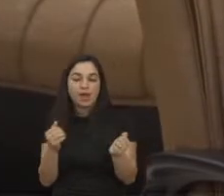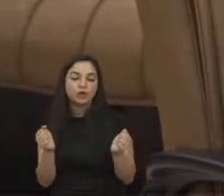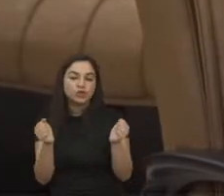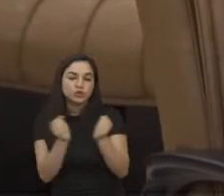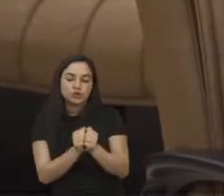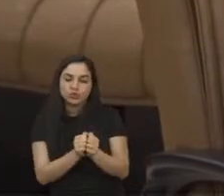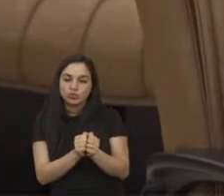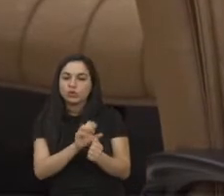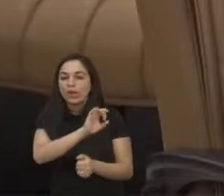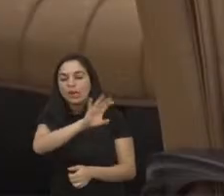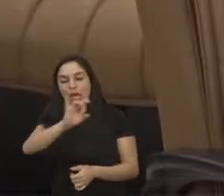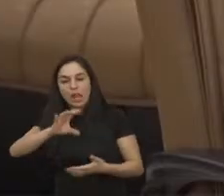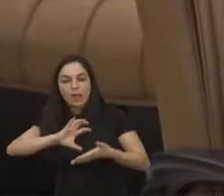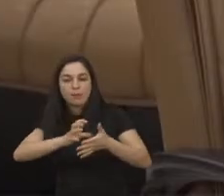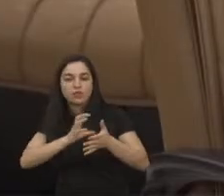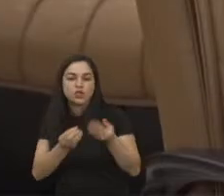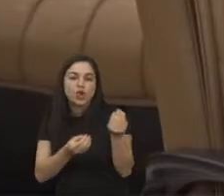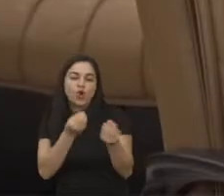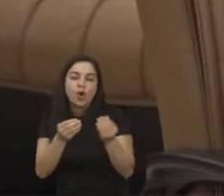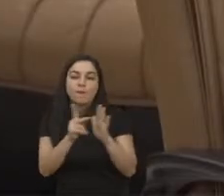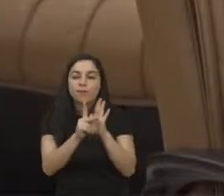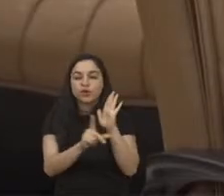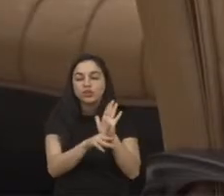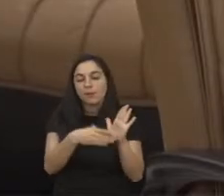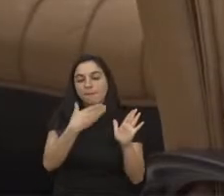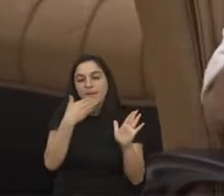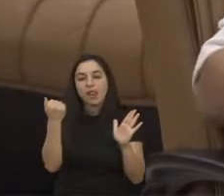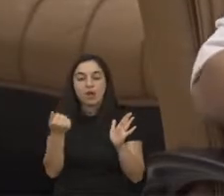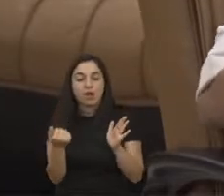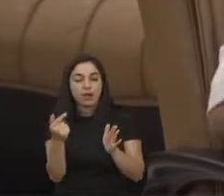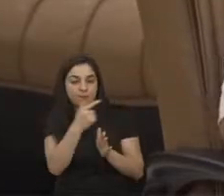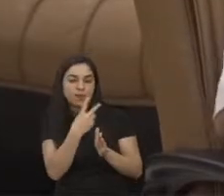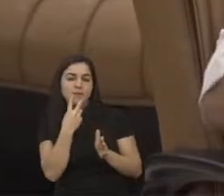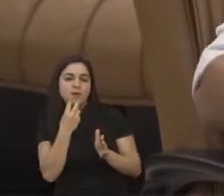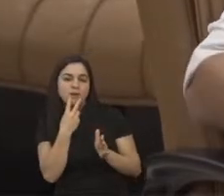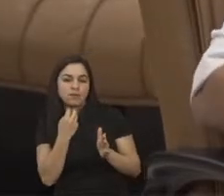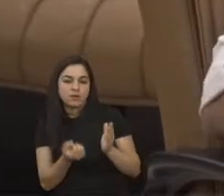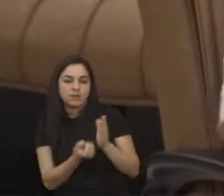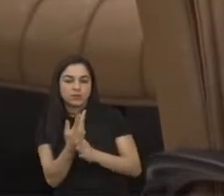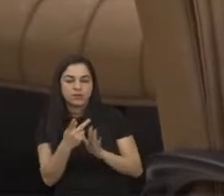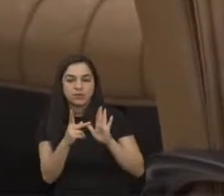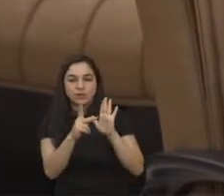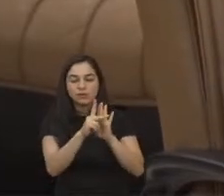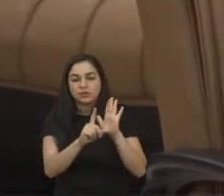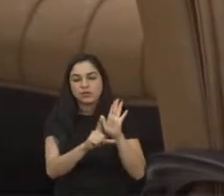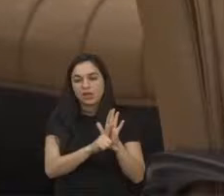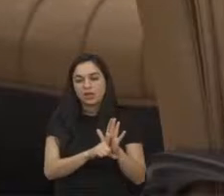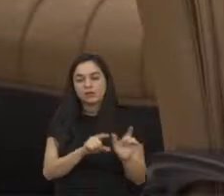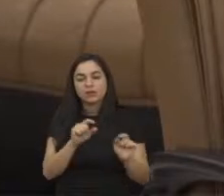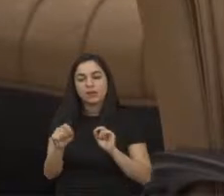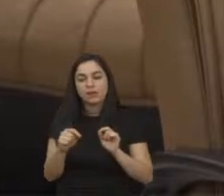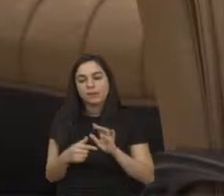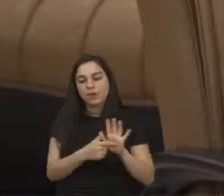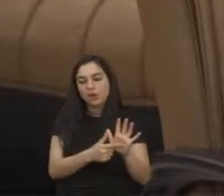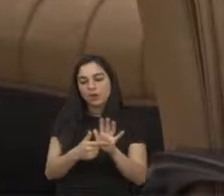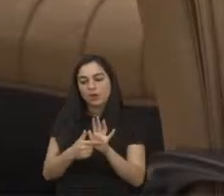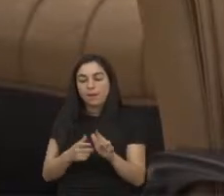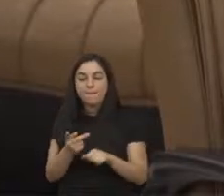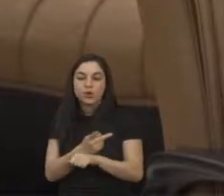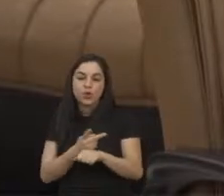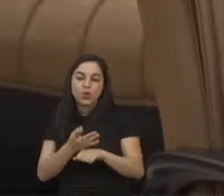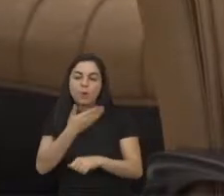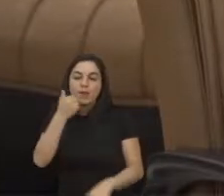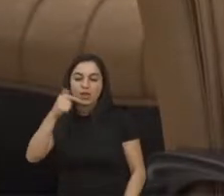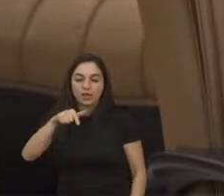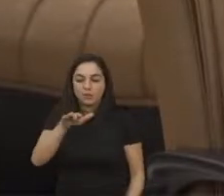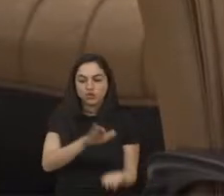como melhorar um projeto, como aconteceu hoje no caso do projeto do vereador Valmir, que mais uma vez destaco que procura o melhor para